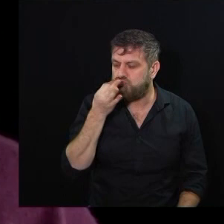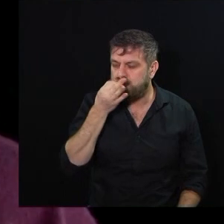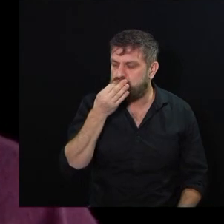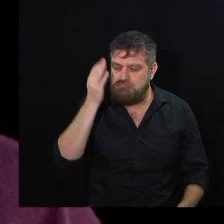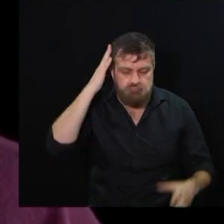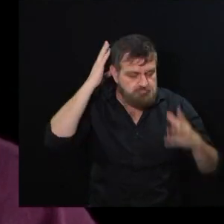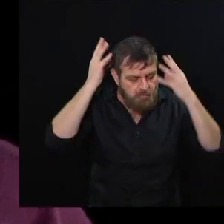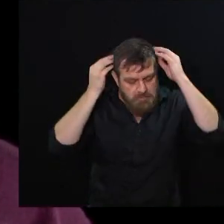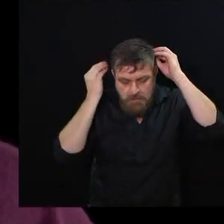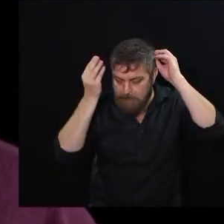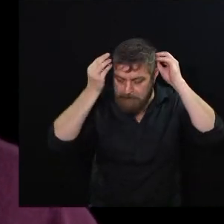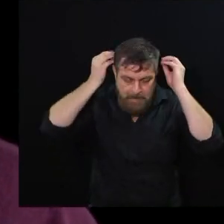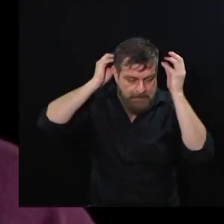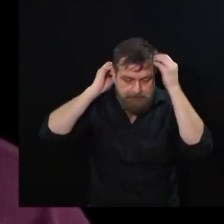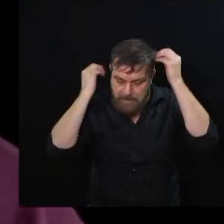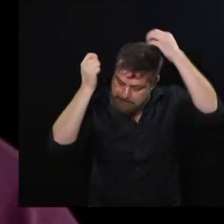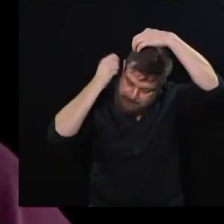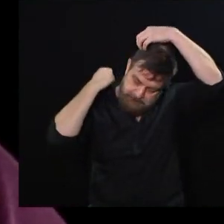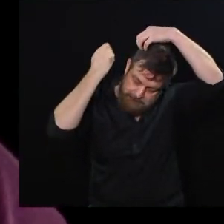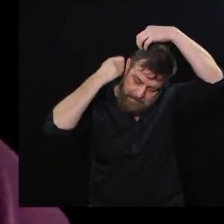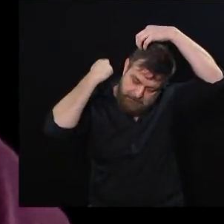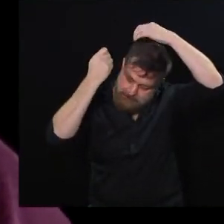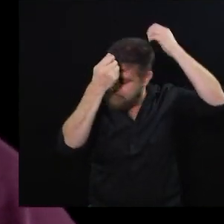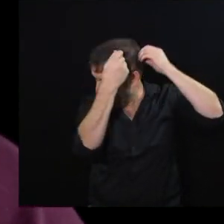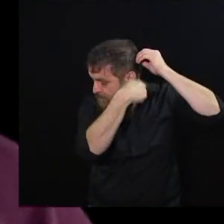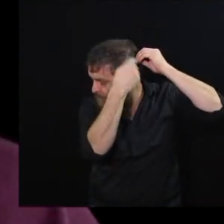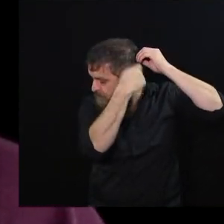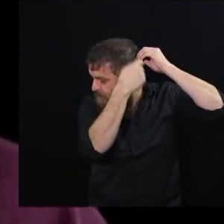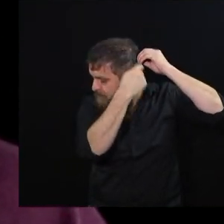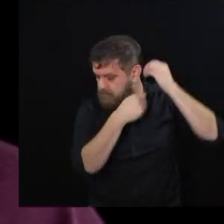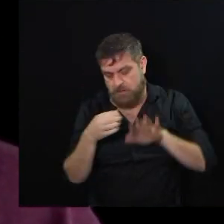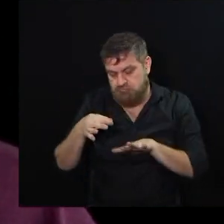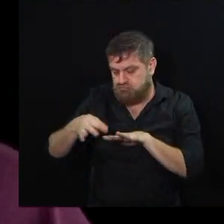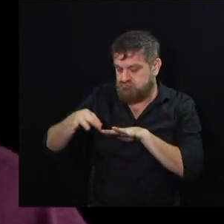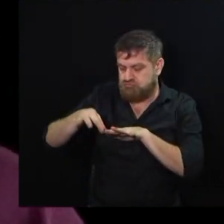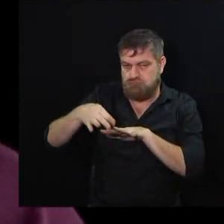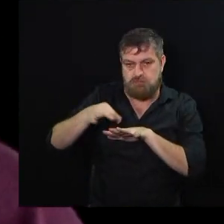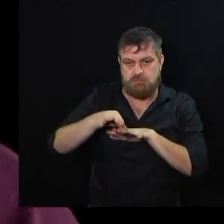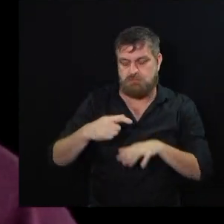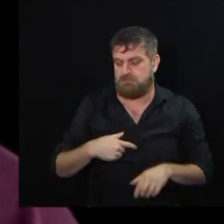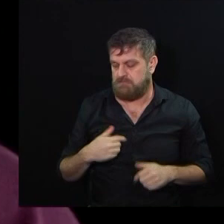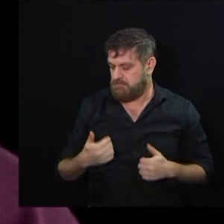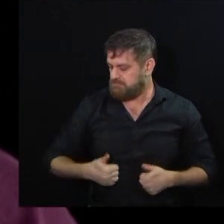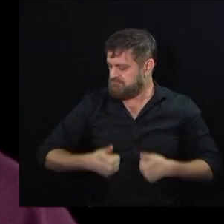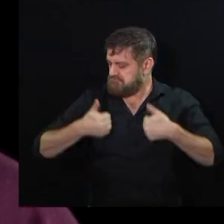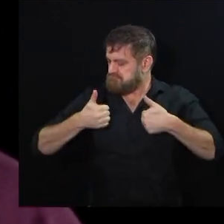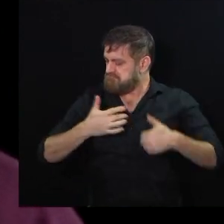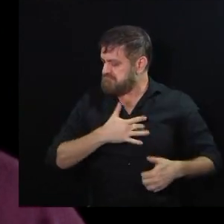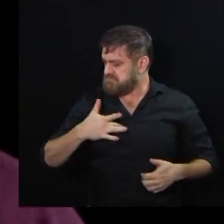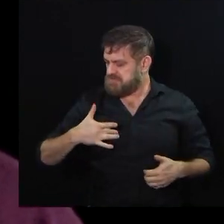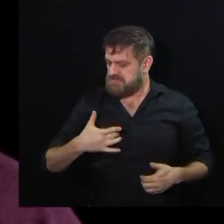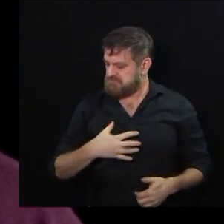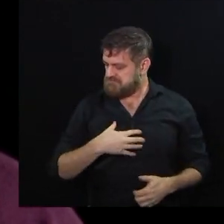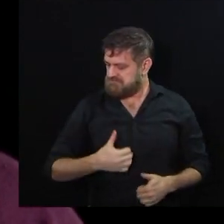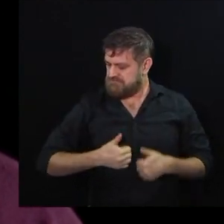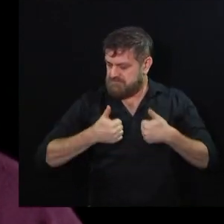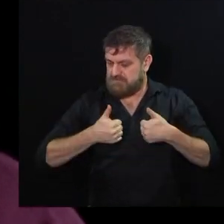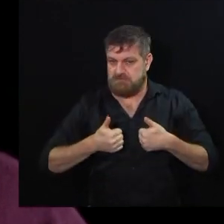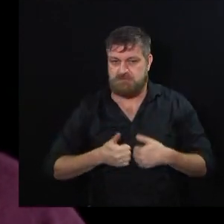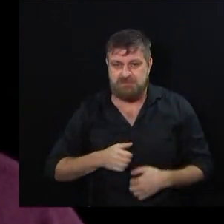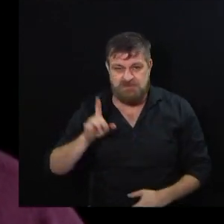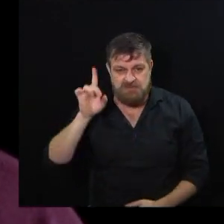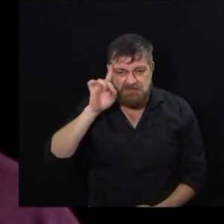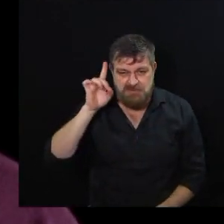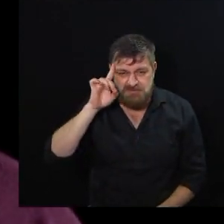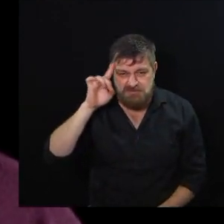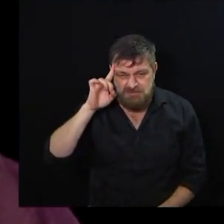eu dou uma ajeitada na unha, eu tô com o astral lá em cima. Mas tem dia que eu tô pelas